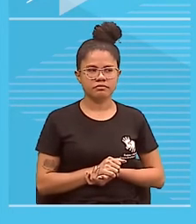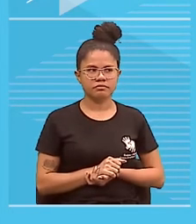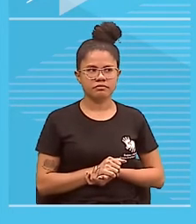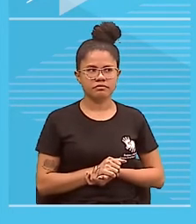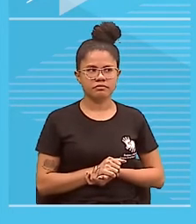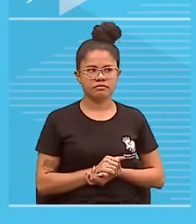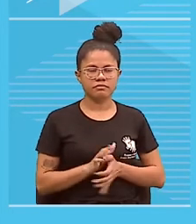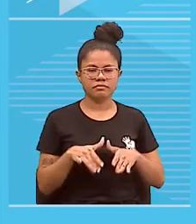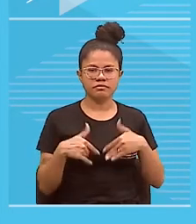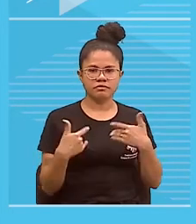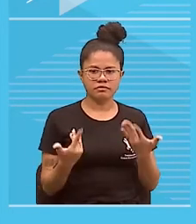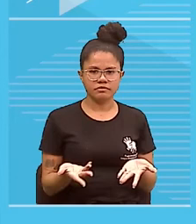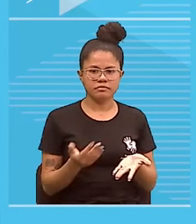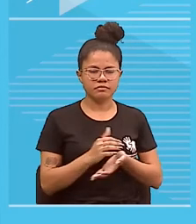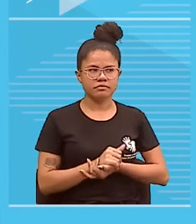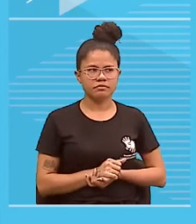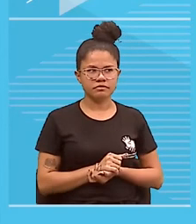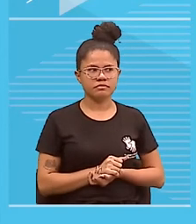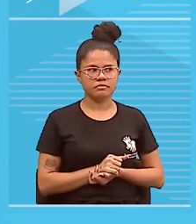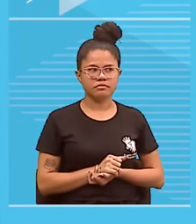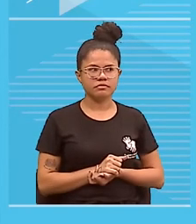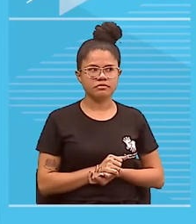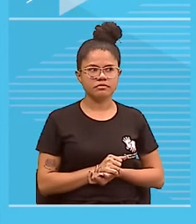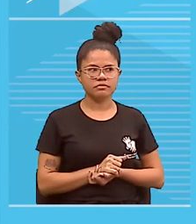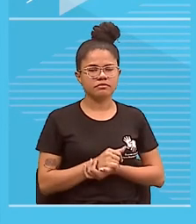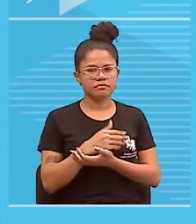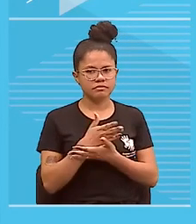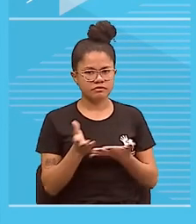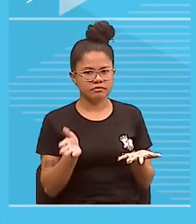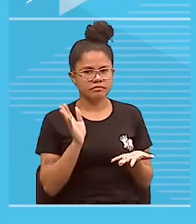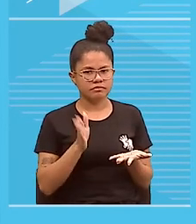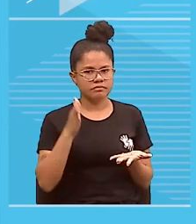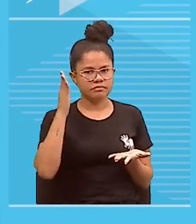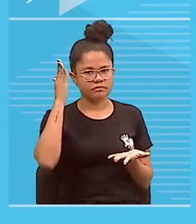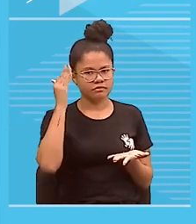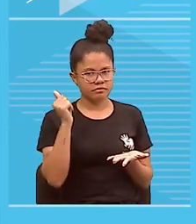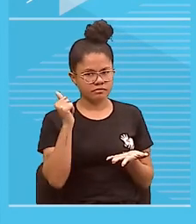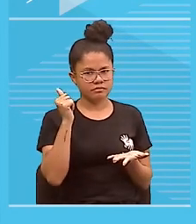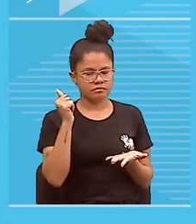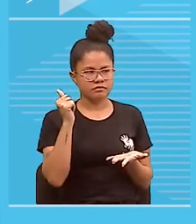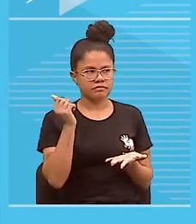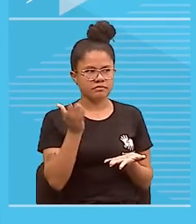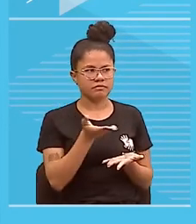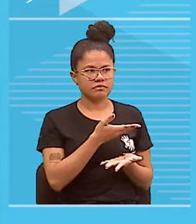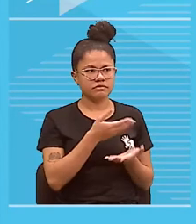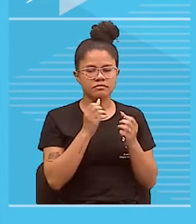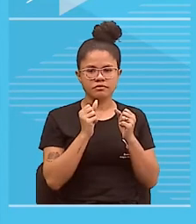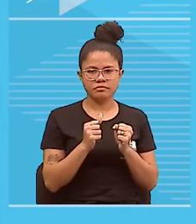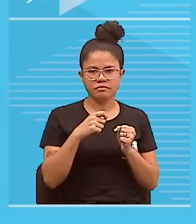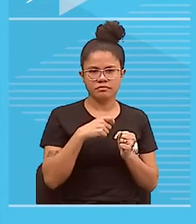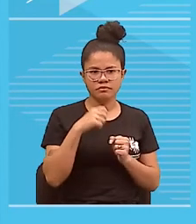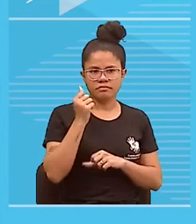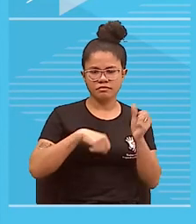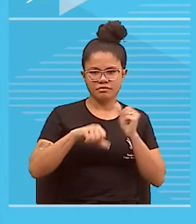sua forma cíclica vocês sabem que os açúcares podem sofrer